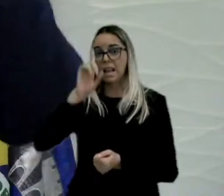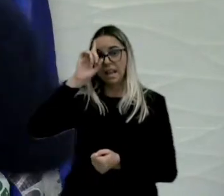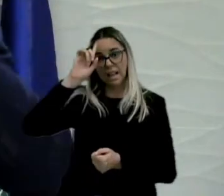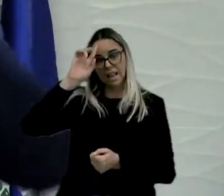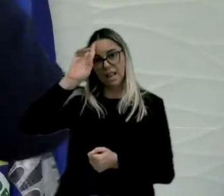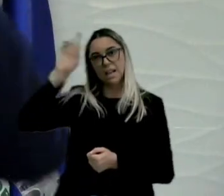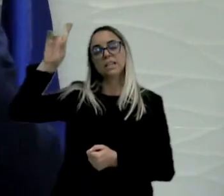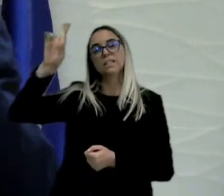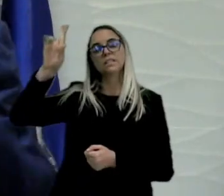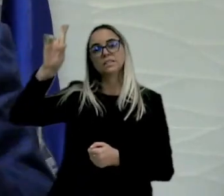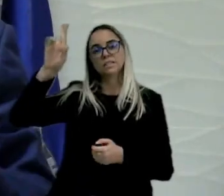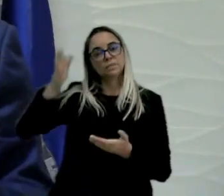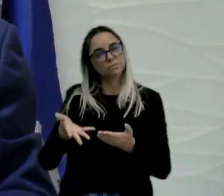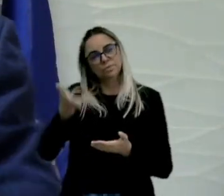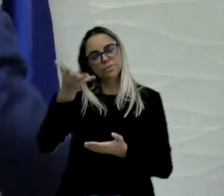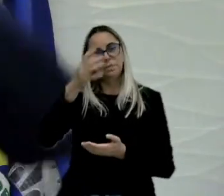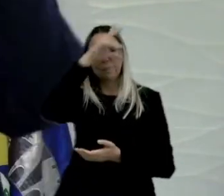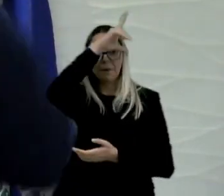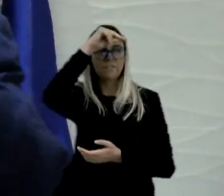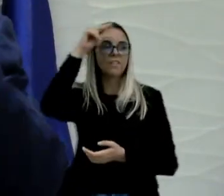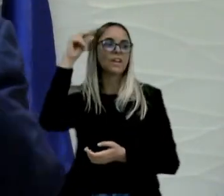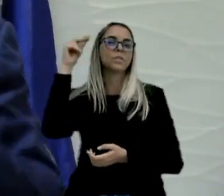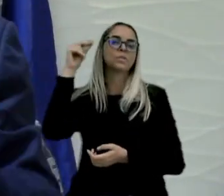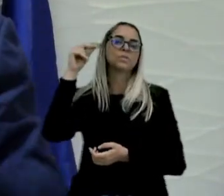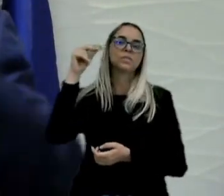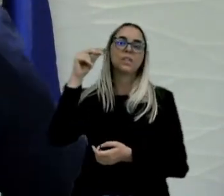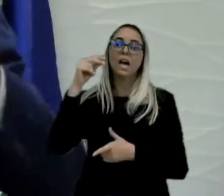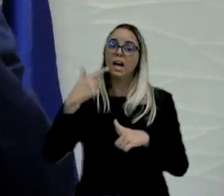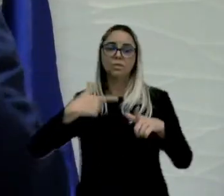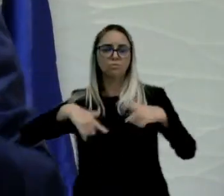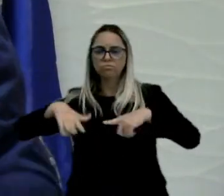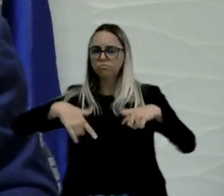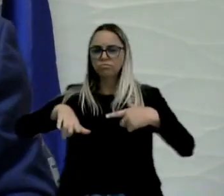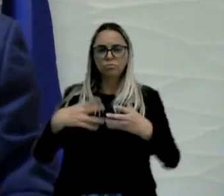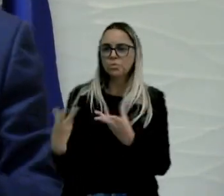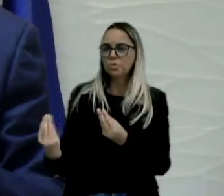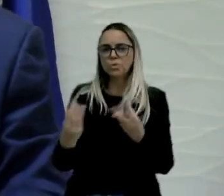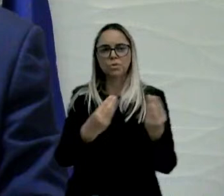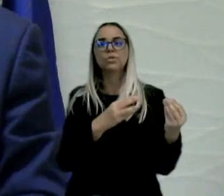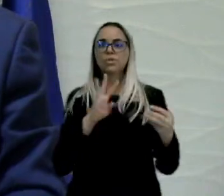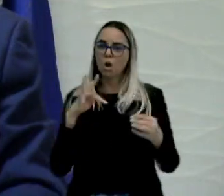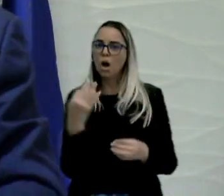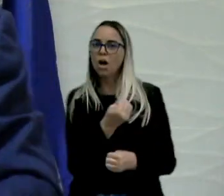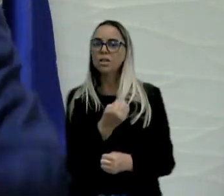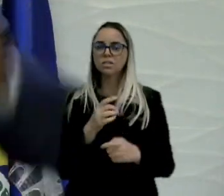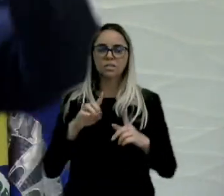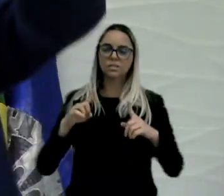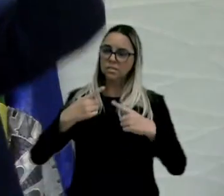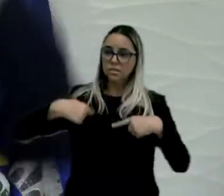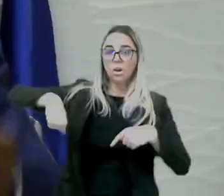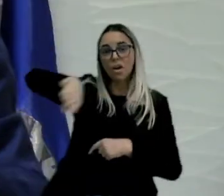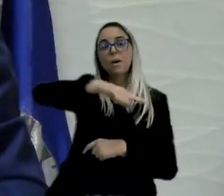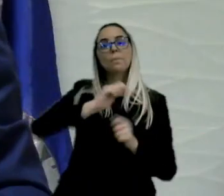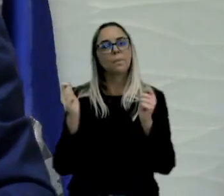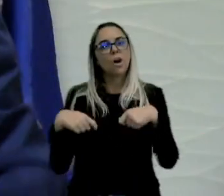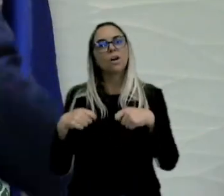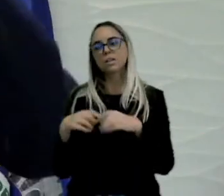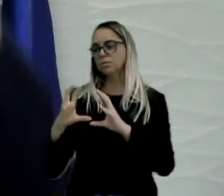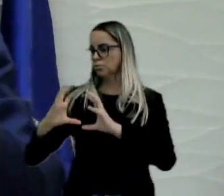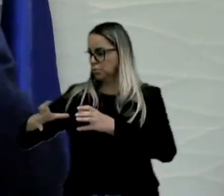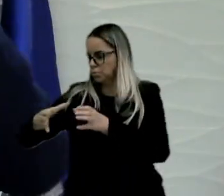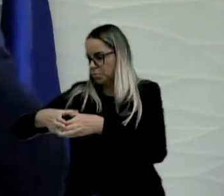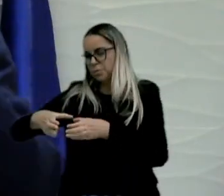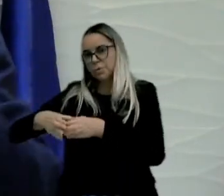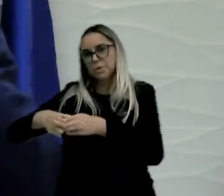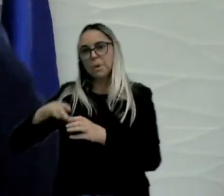a esse grande Prefeito que fez tanto para que nós pudesse formar o partido mesmo com